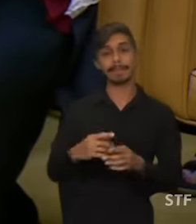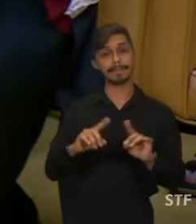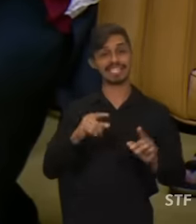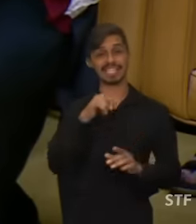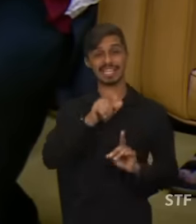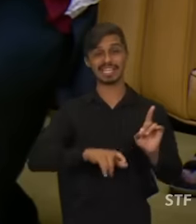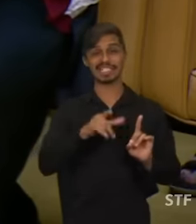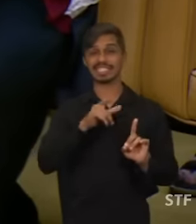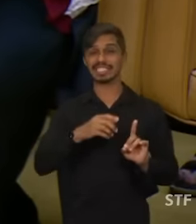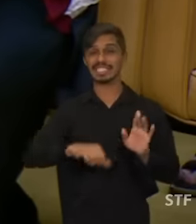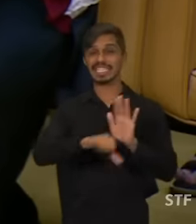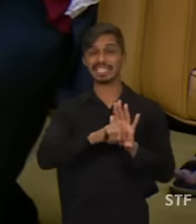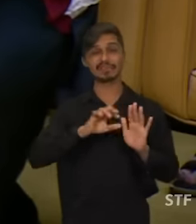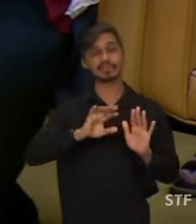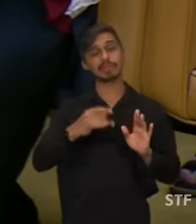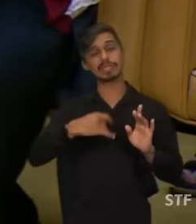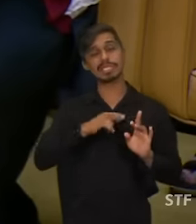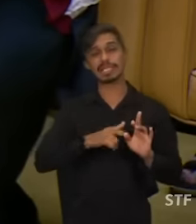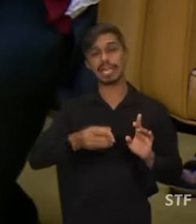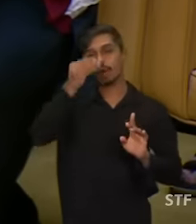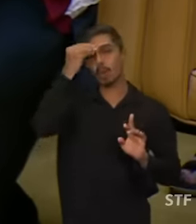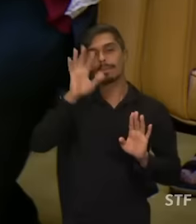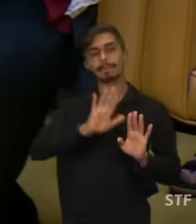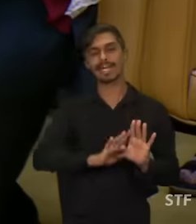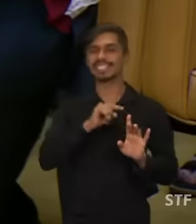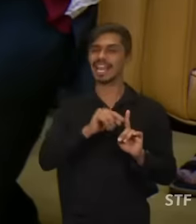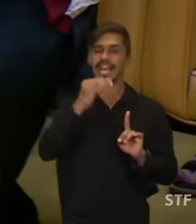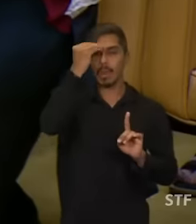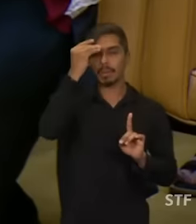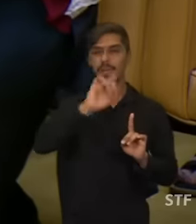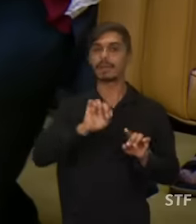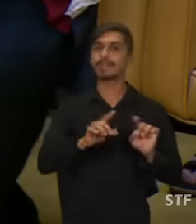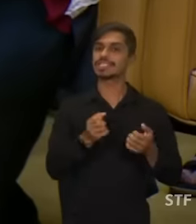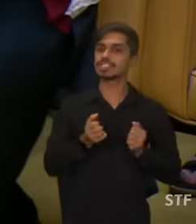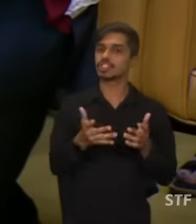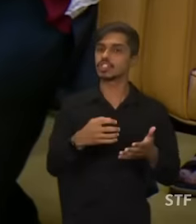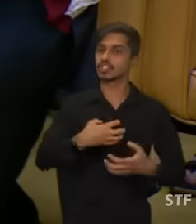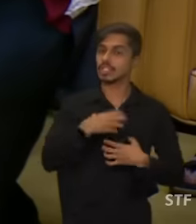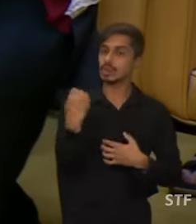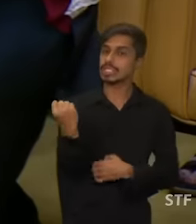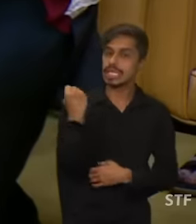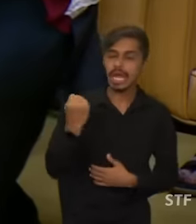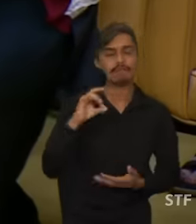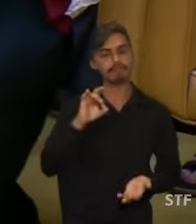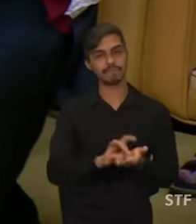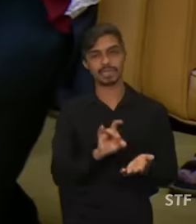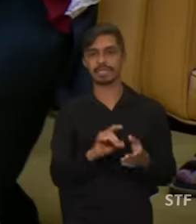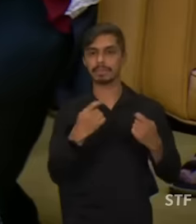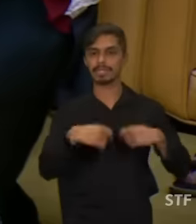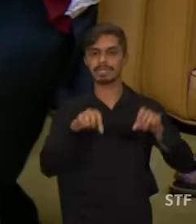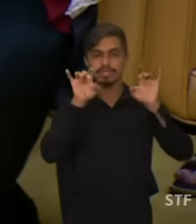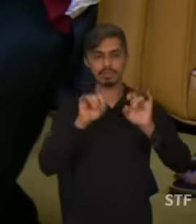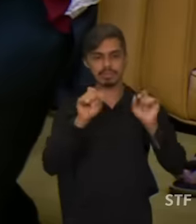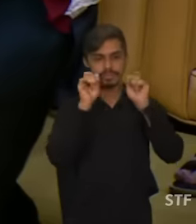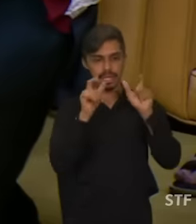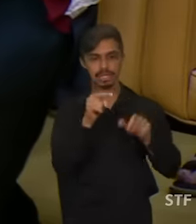da culpabilidade. Nós sabemos que elas não têm isso. Porém, são atos muito graves aí, e que merecem uma especial atenção da